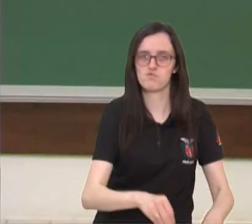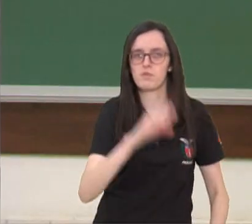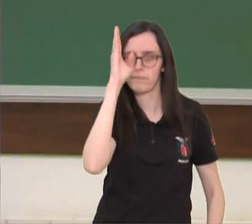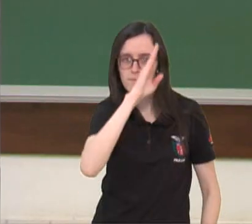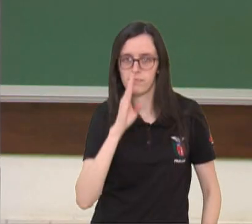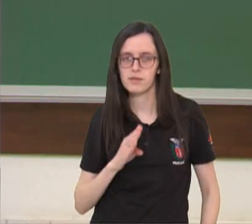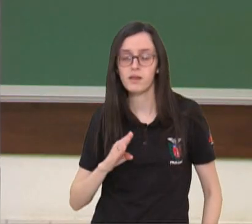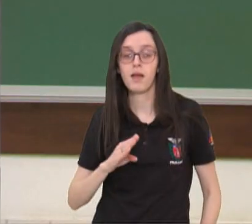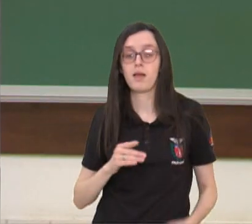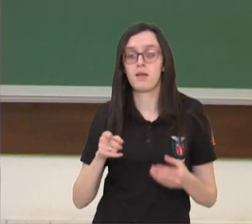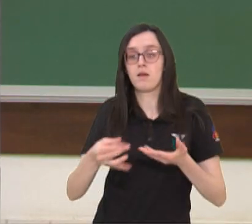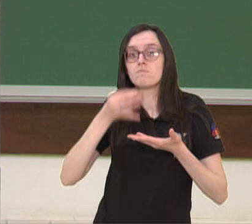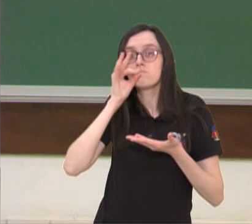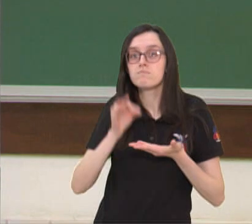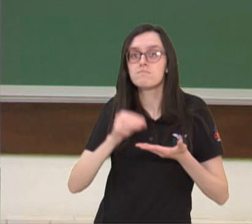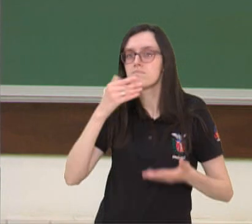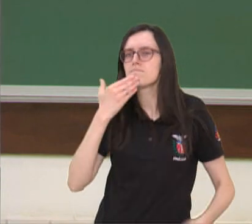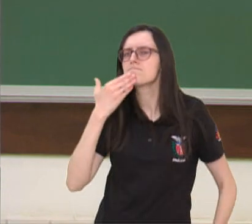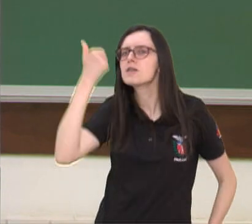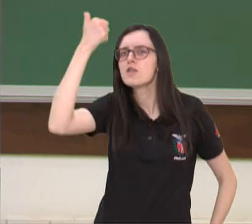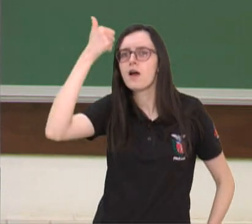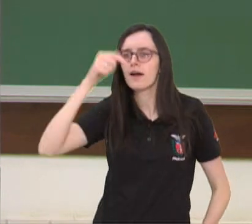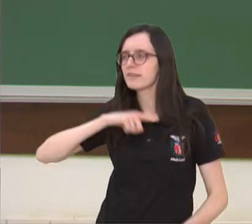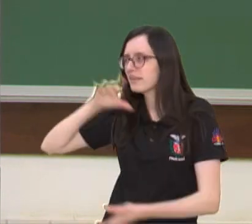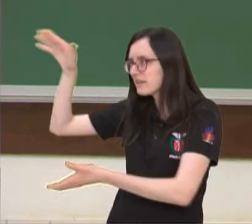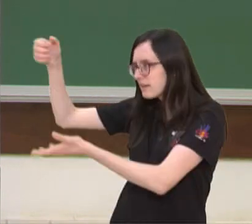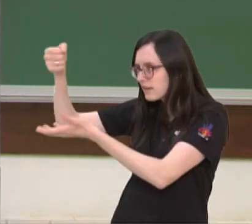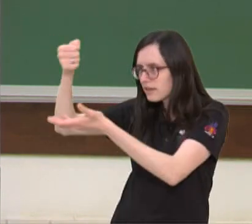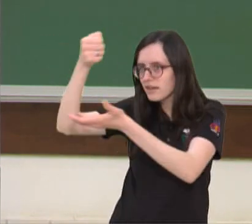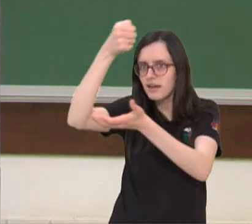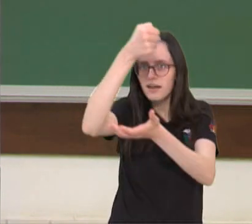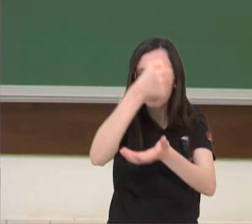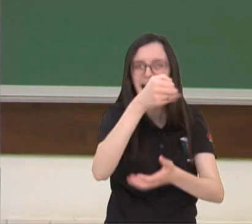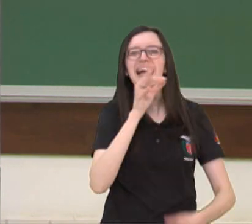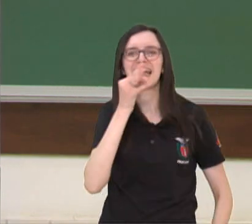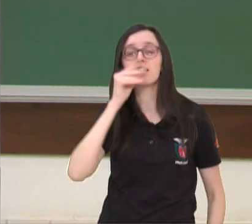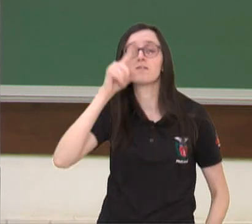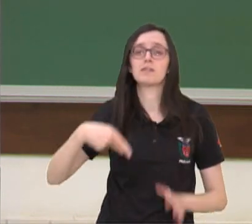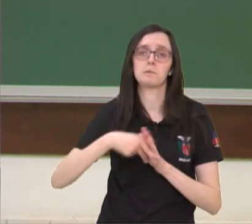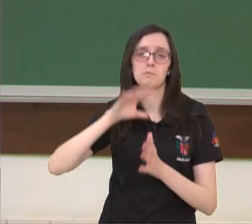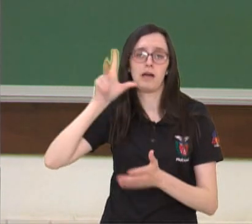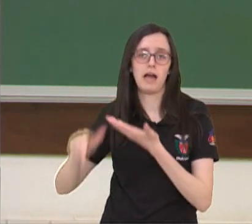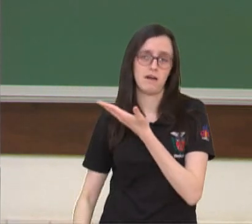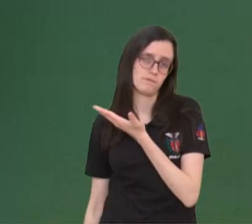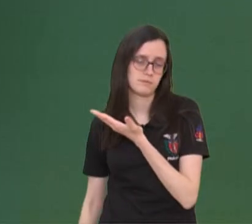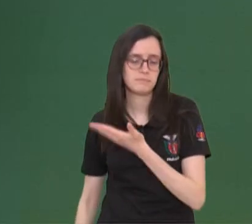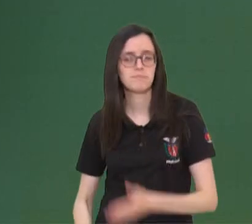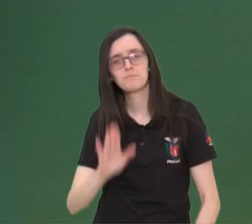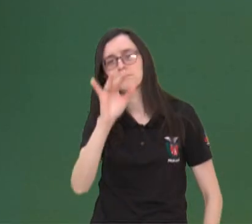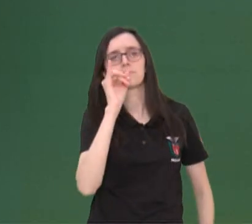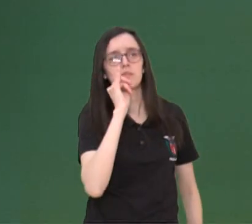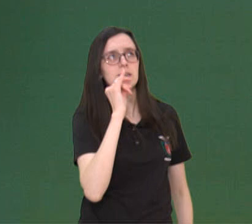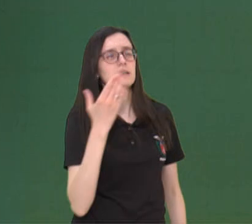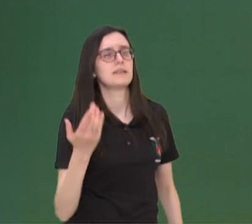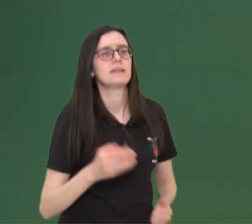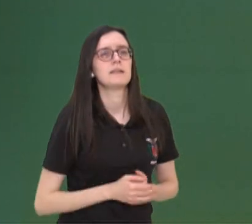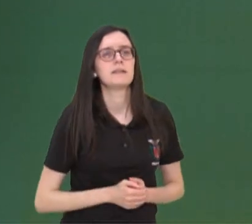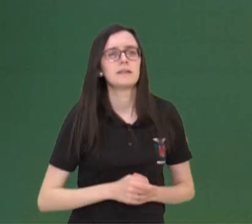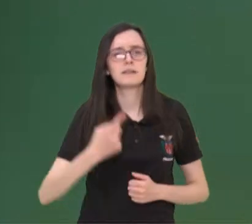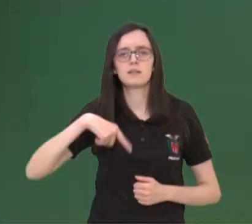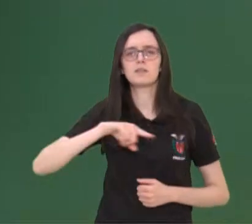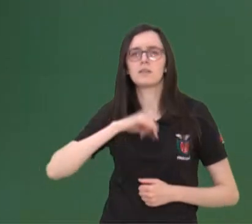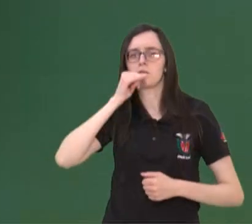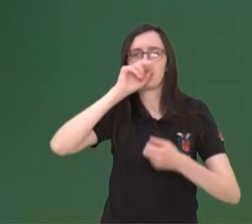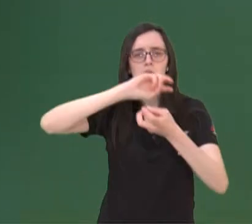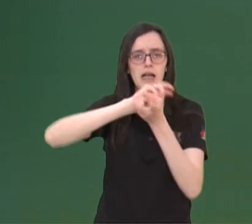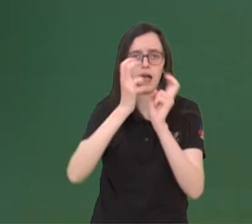grande parte dele, das melhores mudas de café, foi trazido da África. Eu vou pegar, por exemplo, a nossa